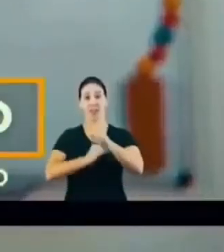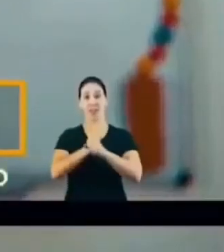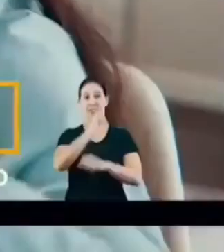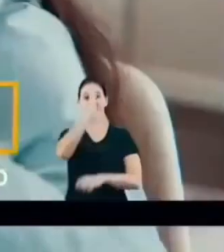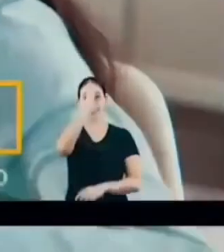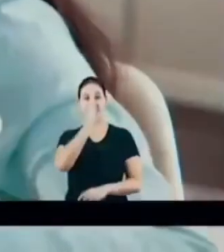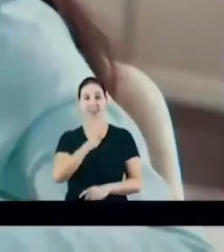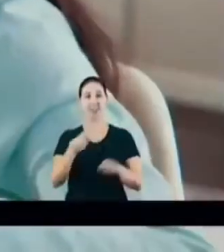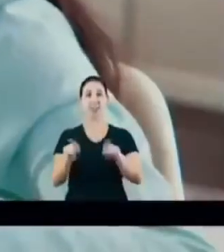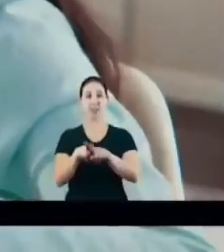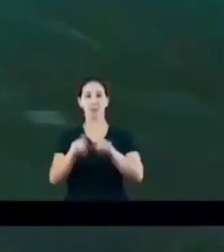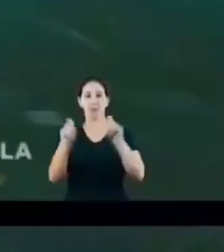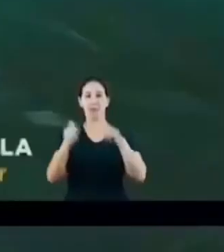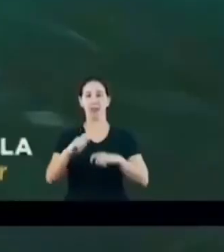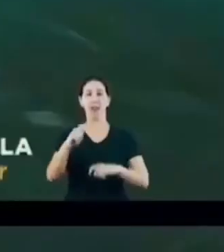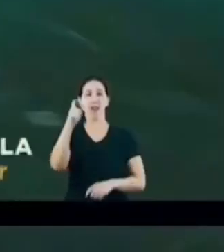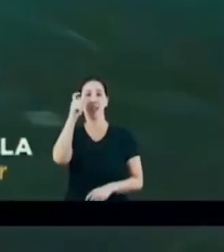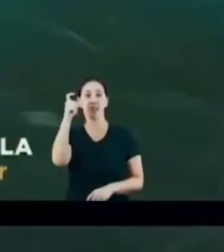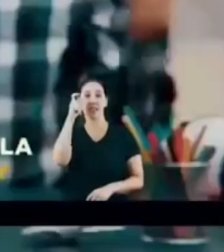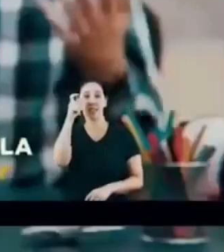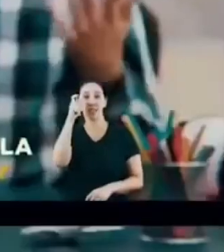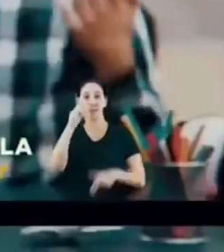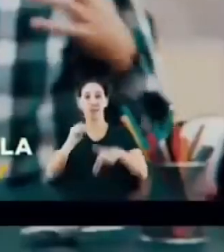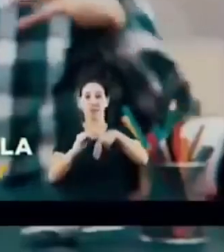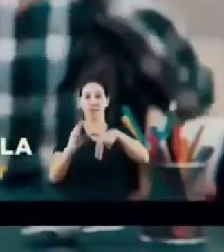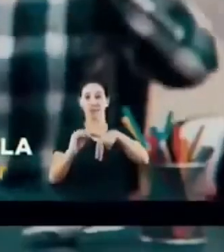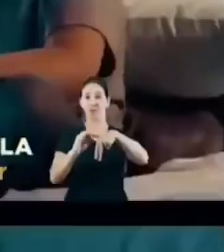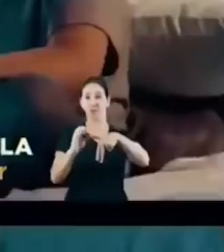e você ainda pode assistir às aulas ao vivo